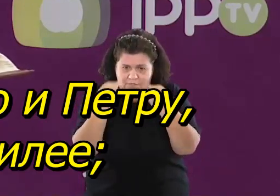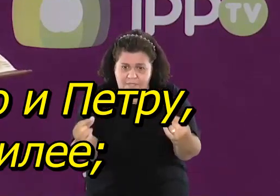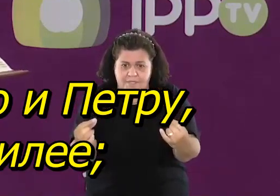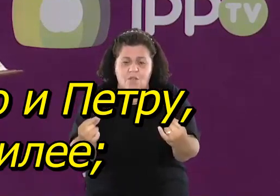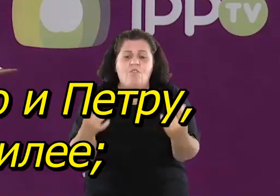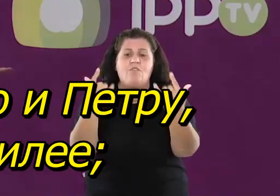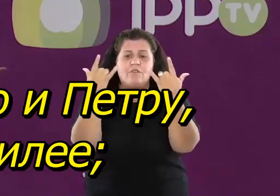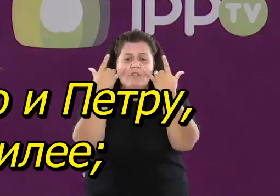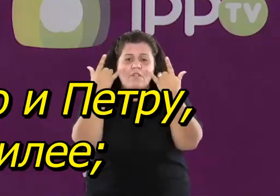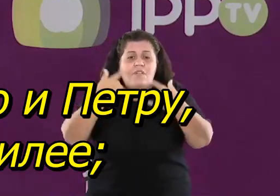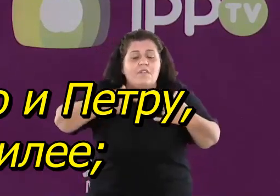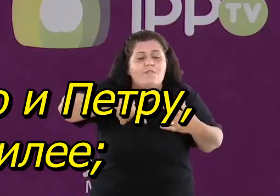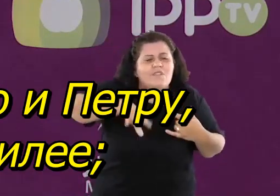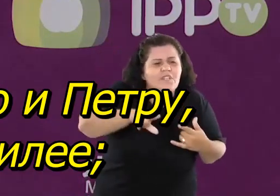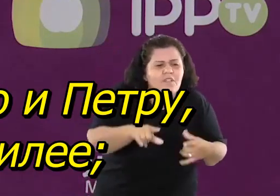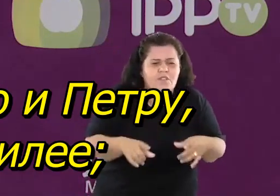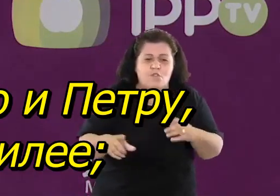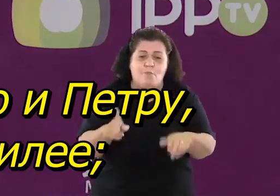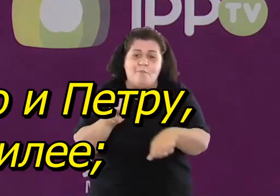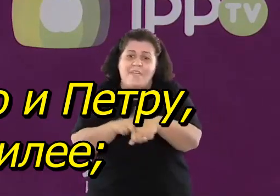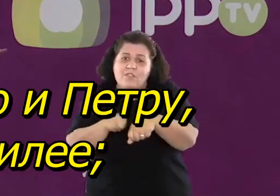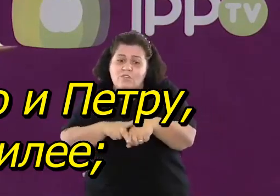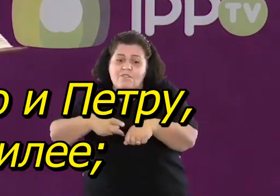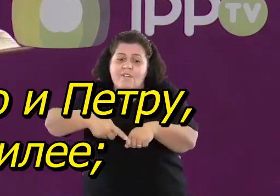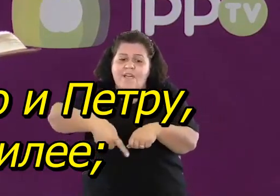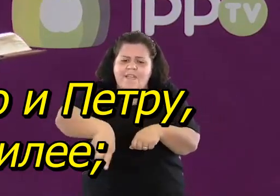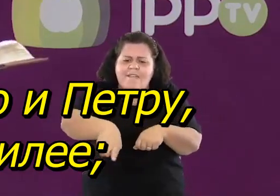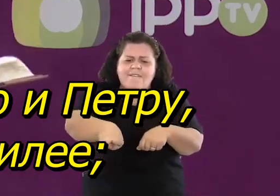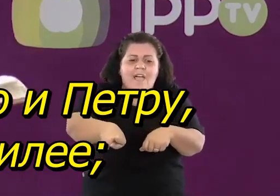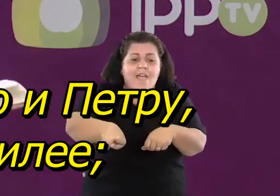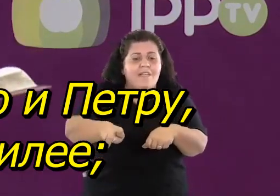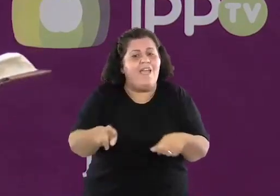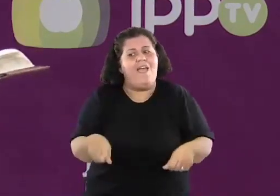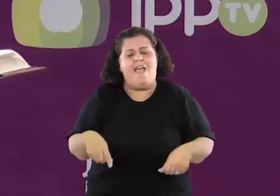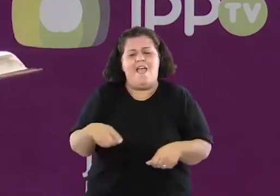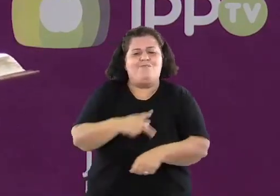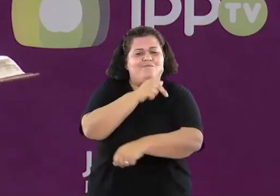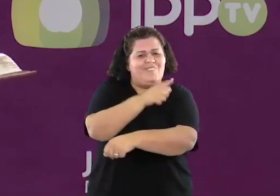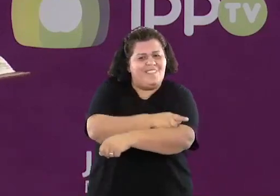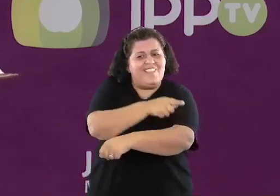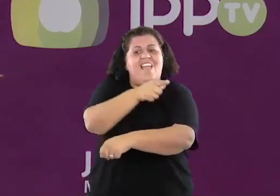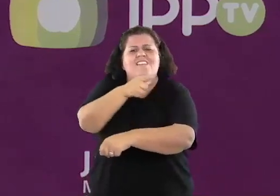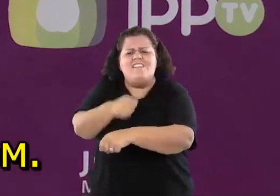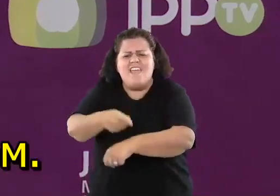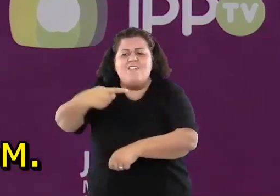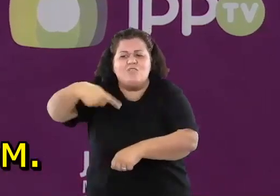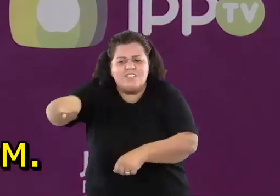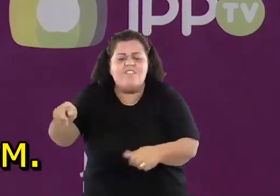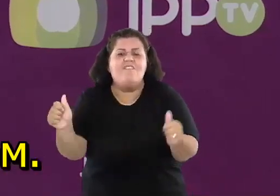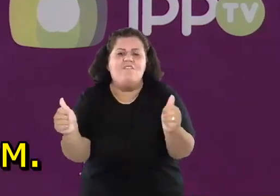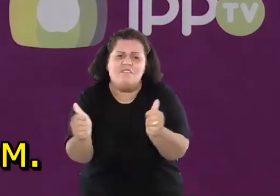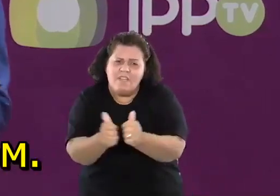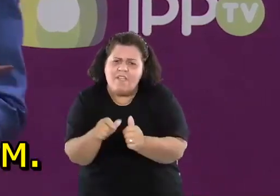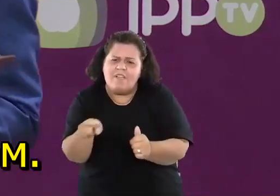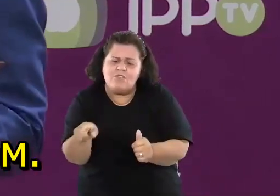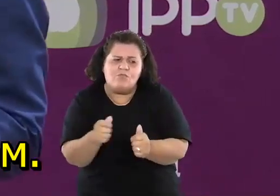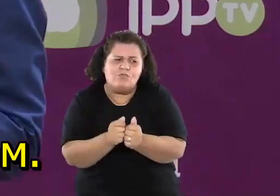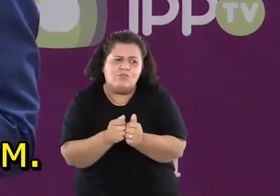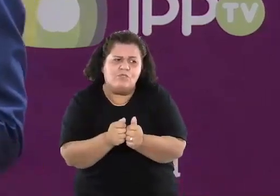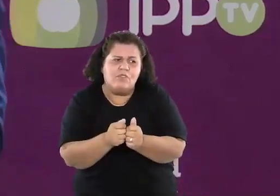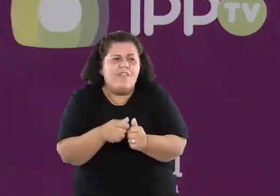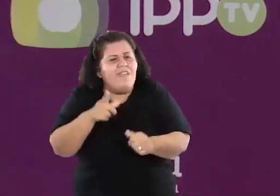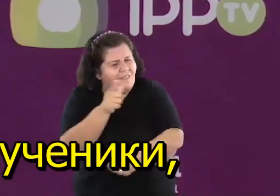Pedro, que ele vai adiante de vós para a Galiléia. Lá o vereis. Vamos entender isso aqui.